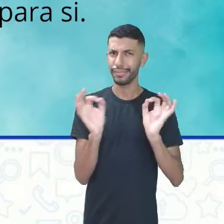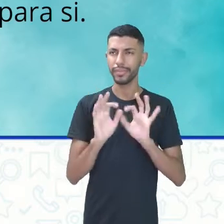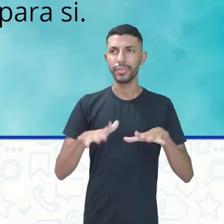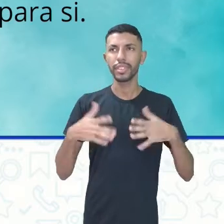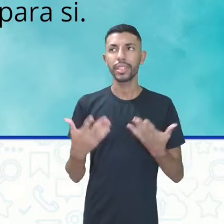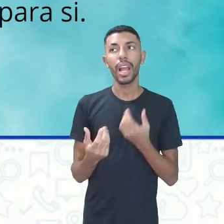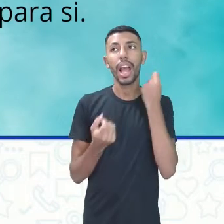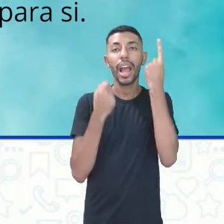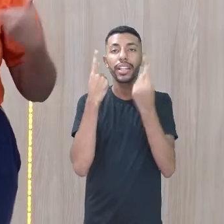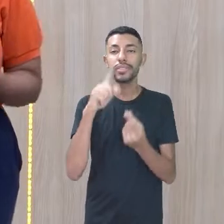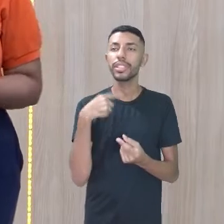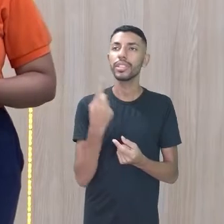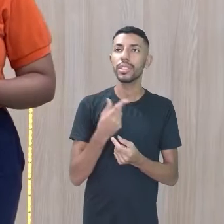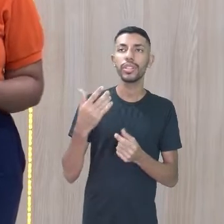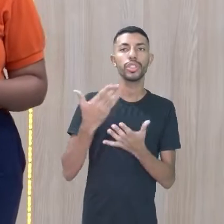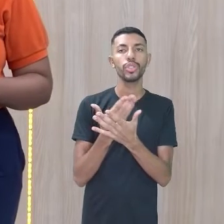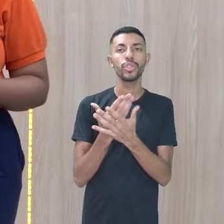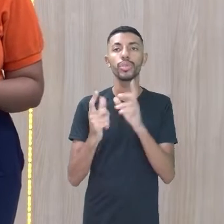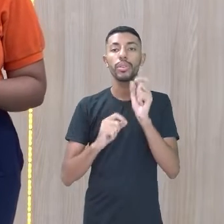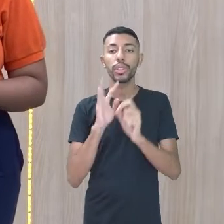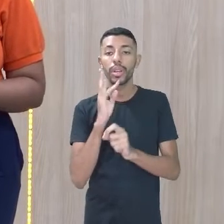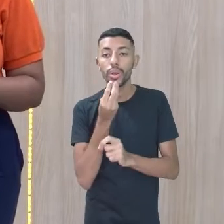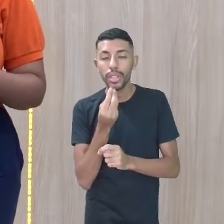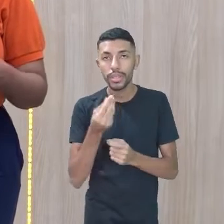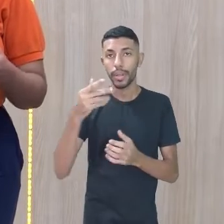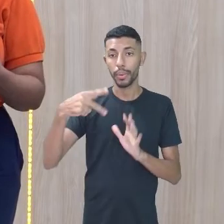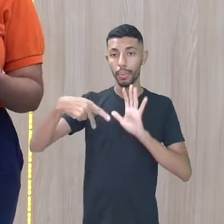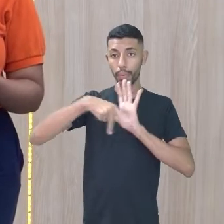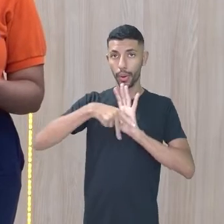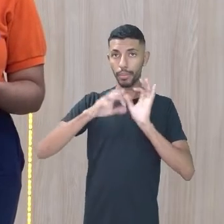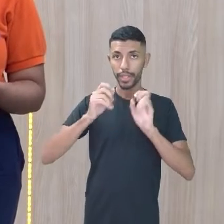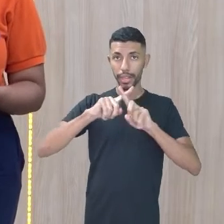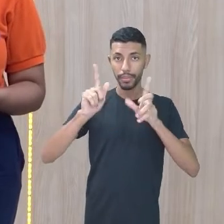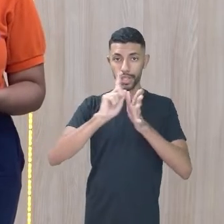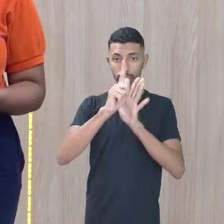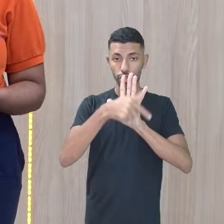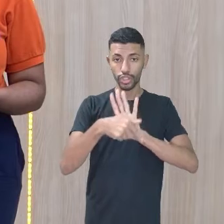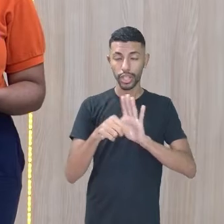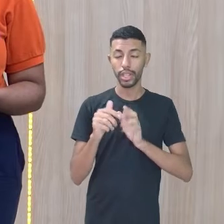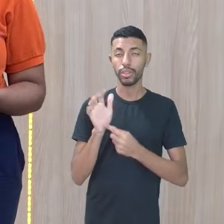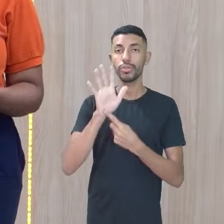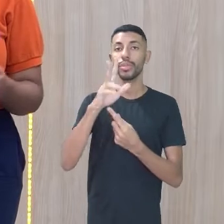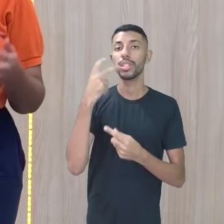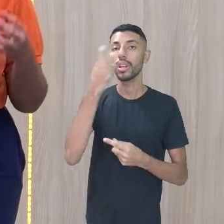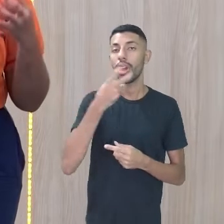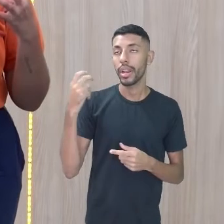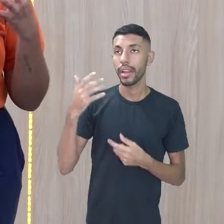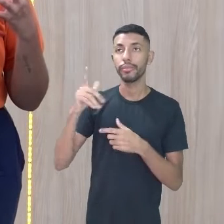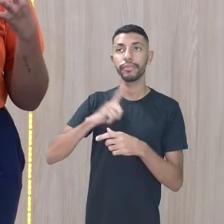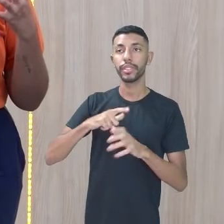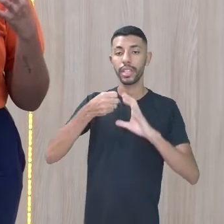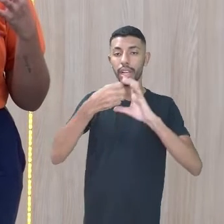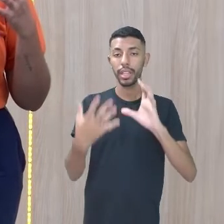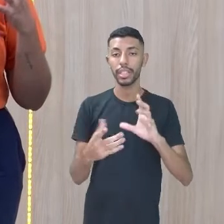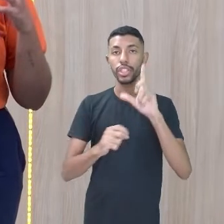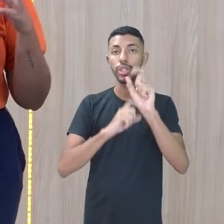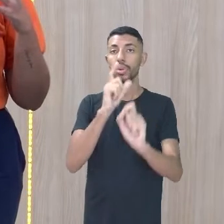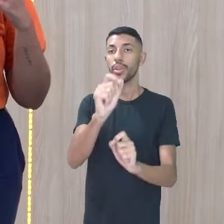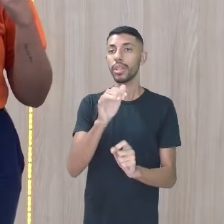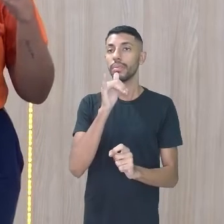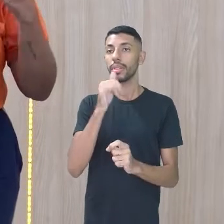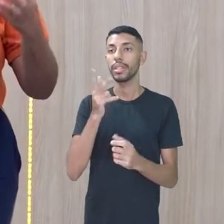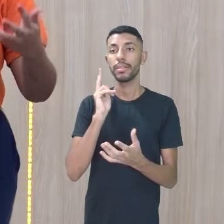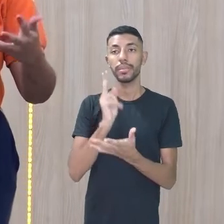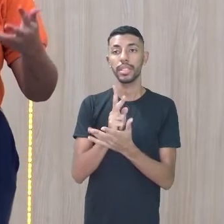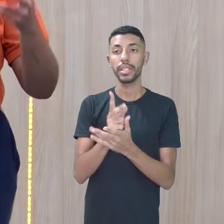estude muitas vezes para o conhecimento próprio. Mas o gênero exposição oral, ele tem essa característica de visar